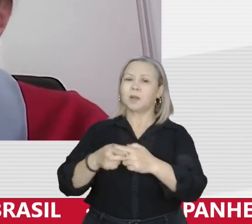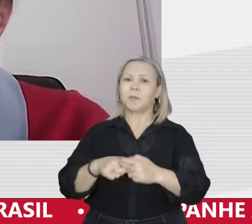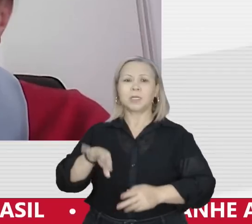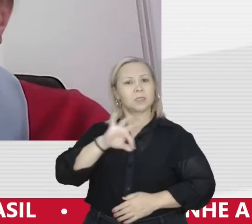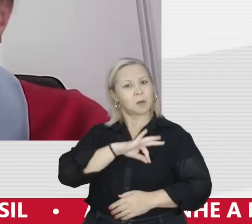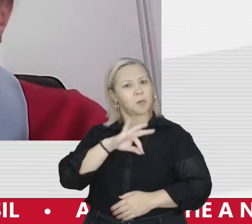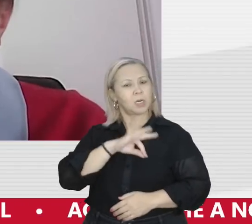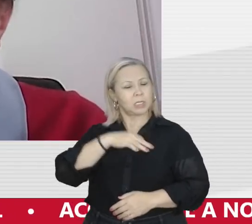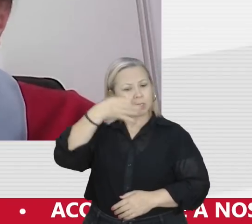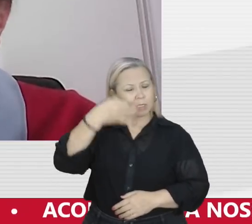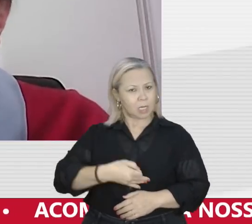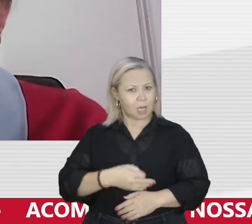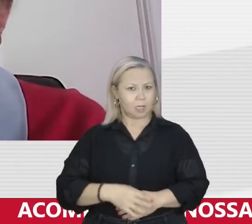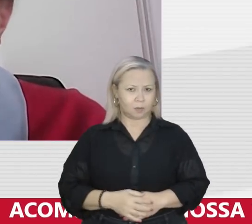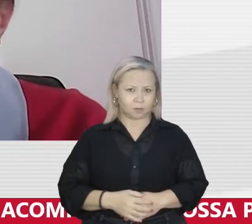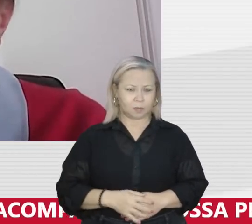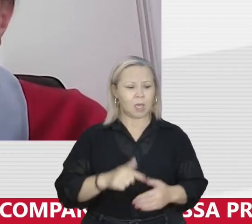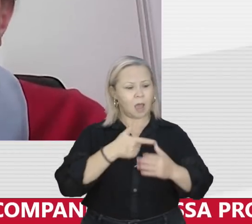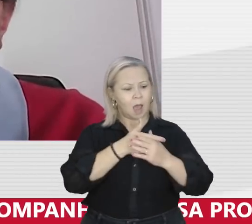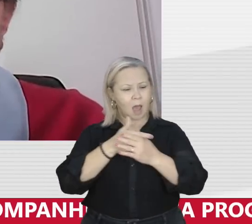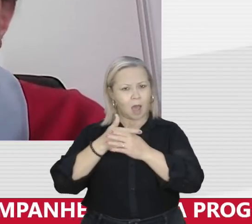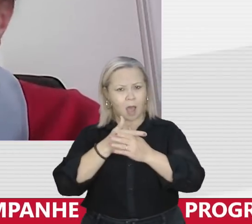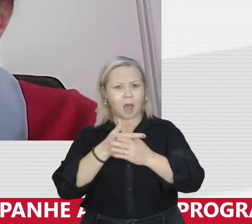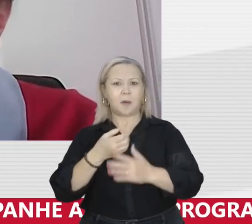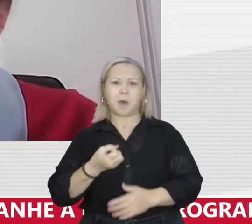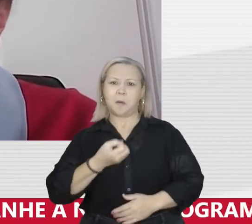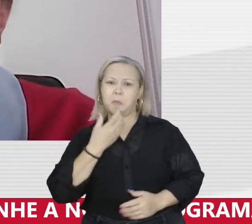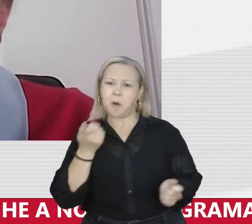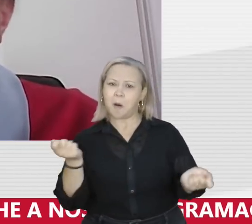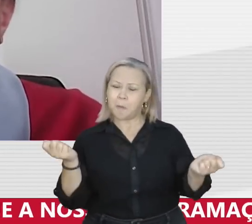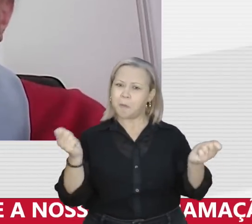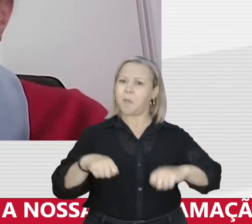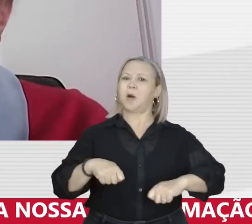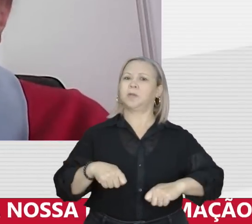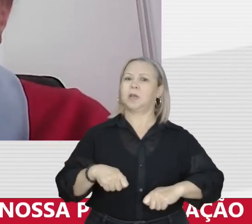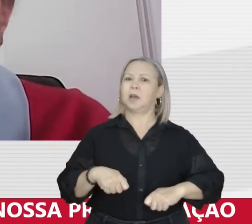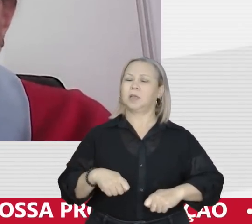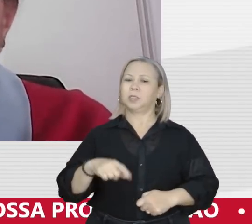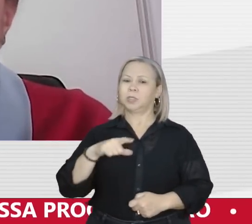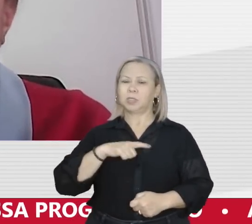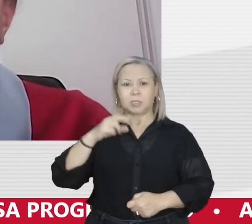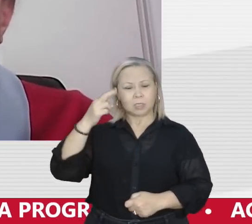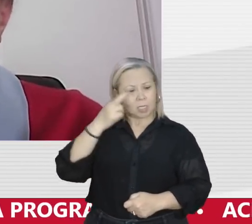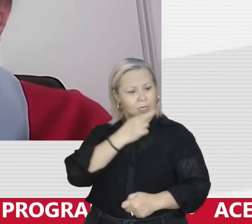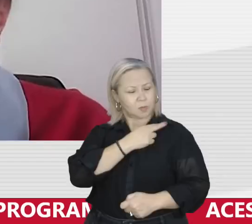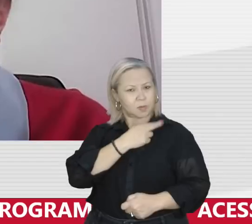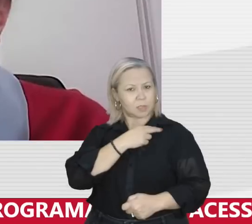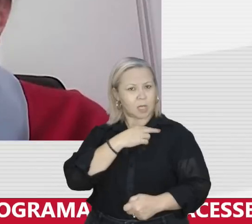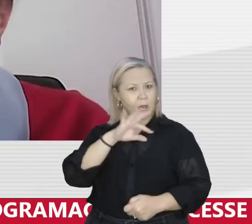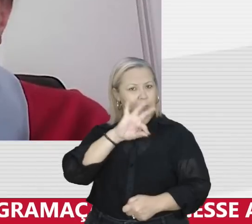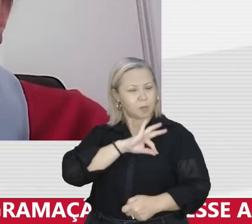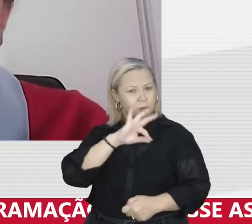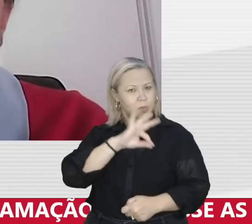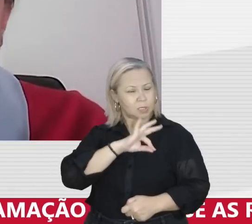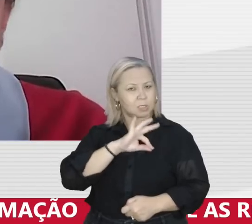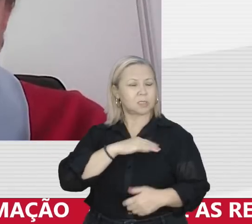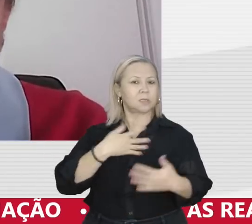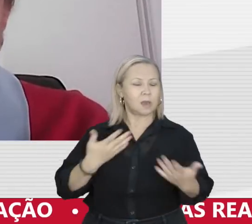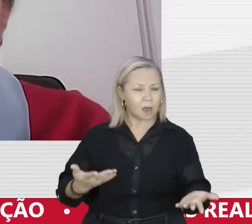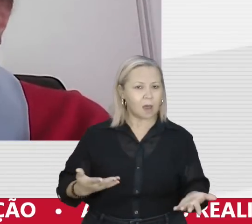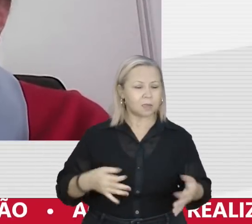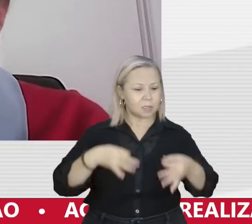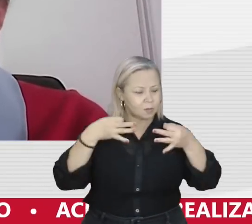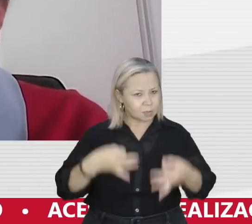quer dizer, arma boa, arma potente, arma que tenha para aqueles policiais e para